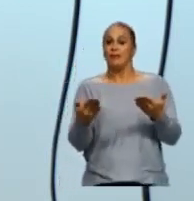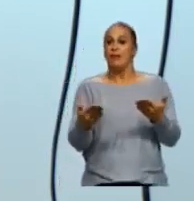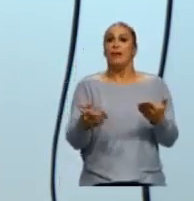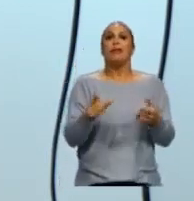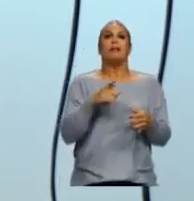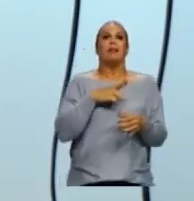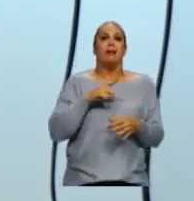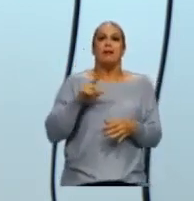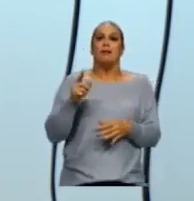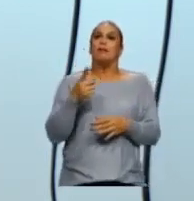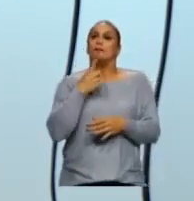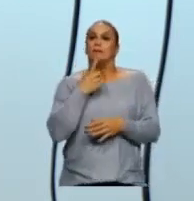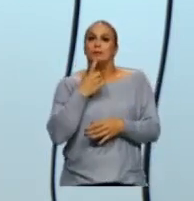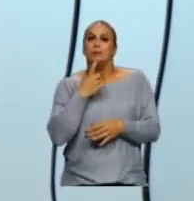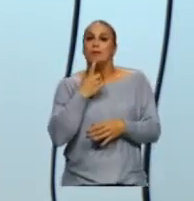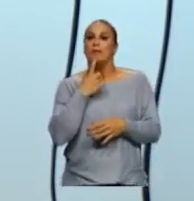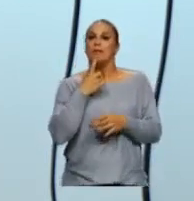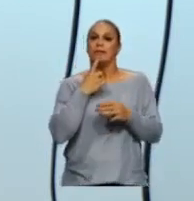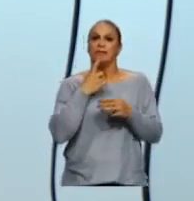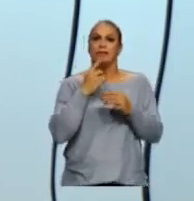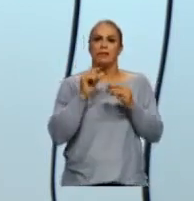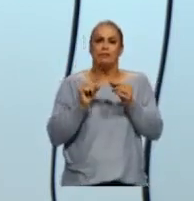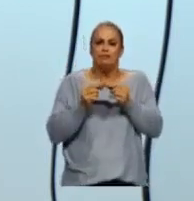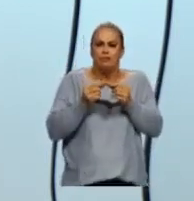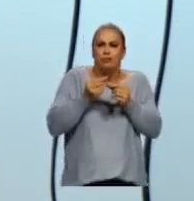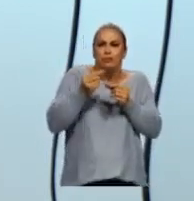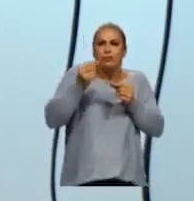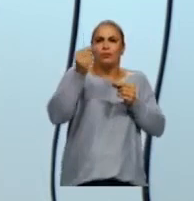vascularizado. Por quê? Porque o ar que você respira,